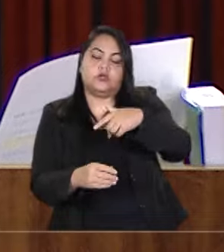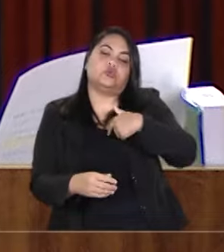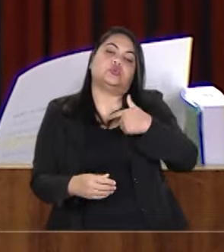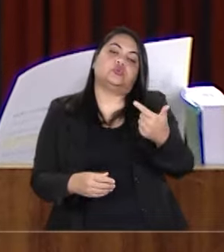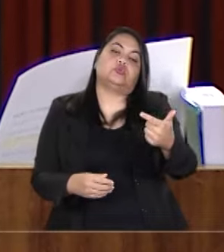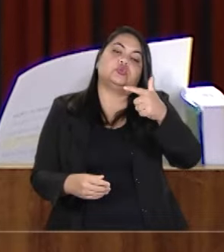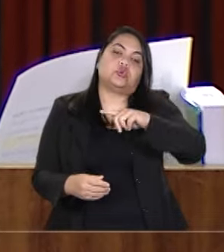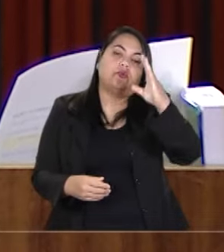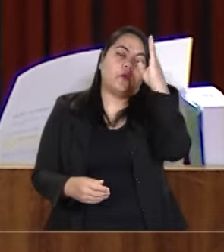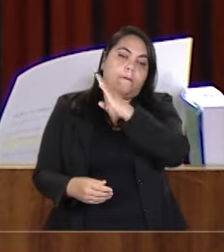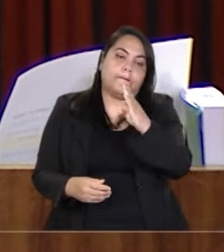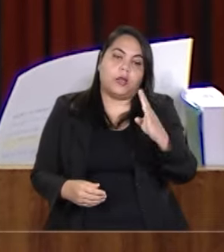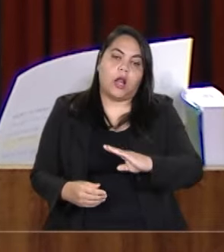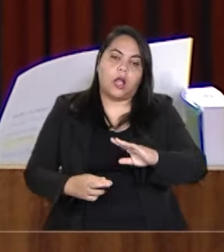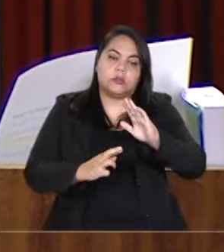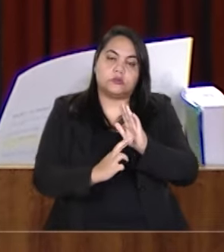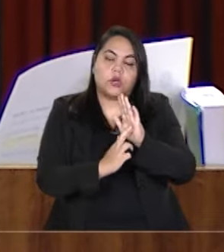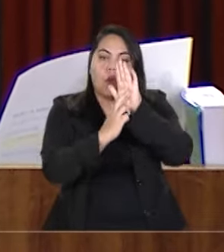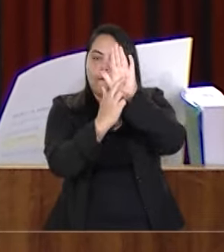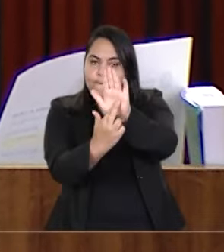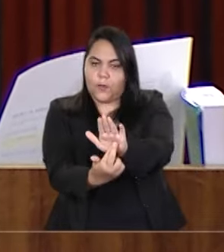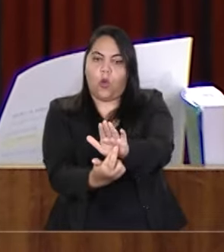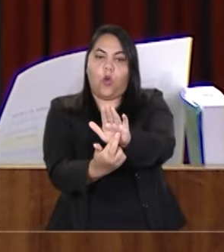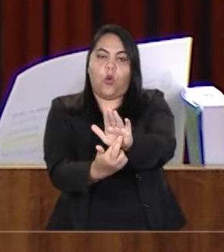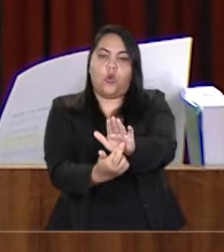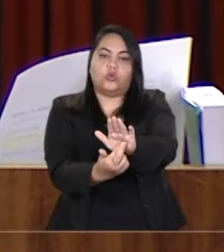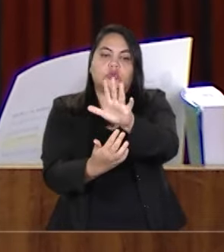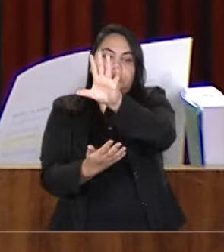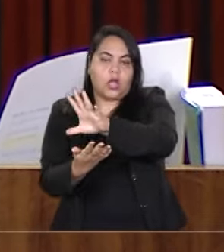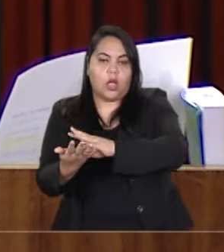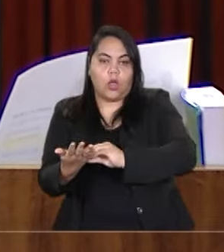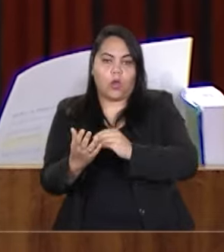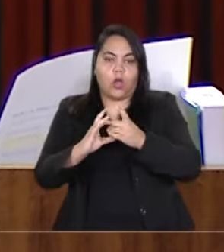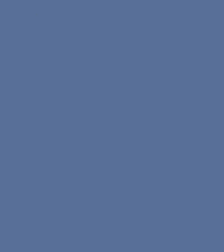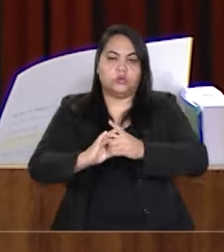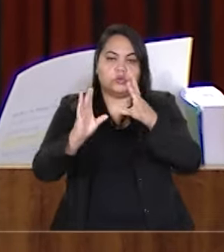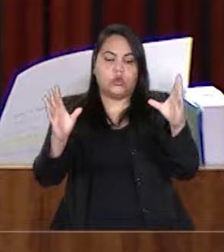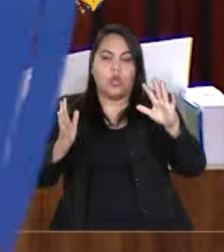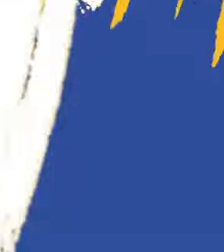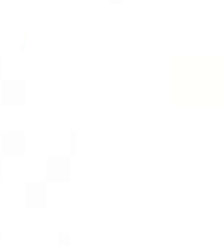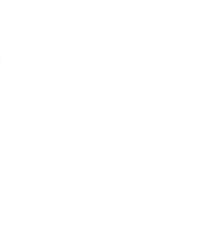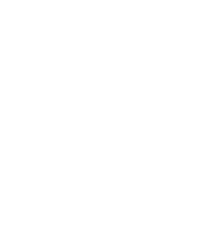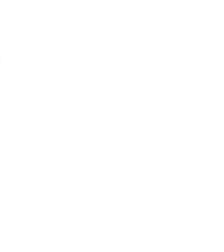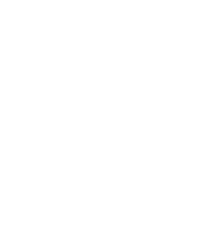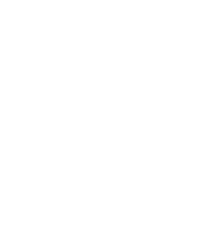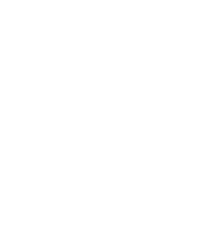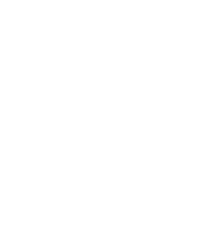que o Brasil demonstra ser modelo para as democracias de todo o mundo.